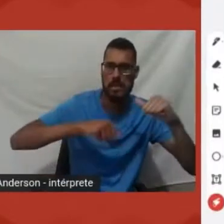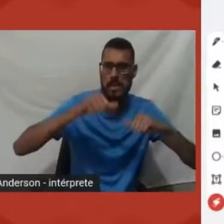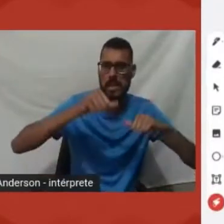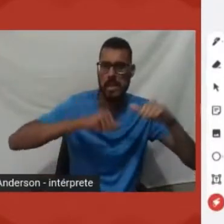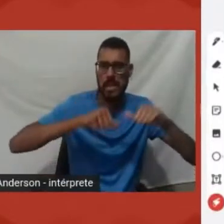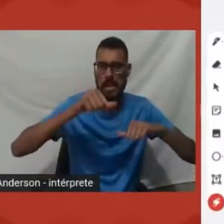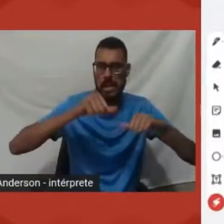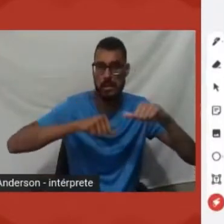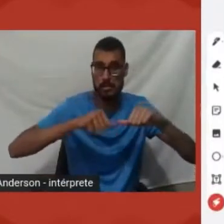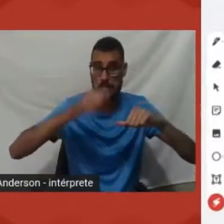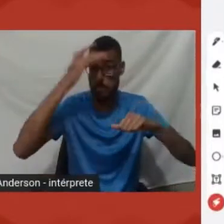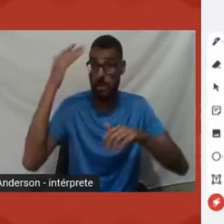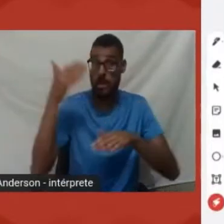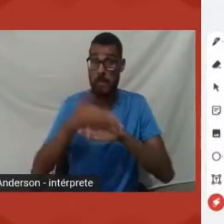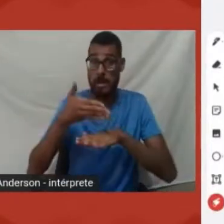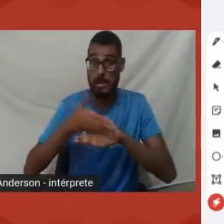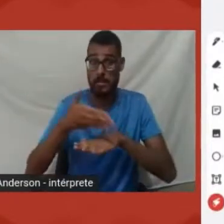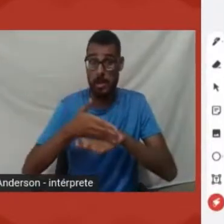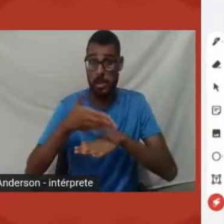seja participante, não seja